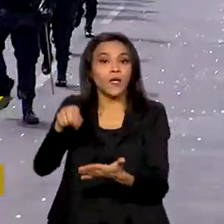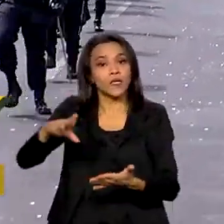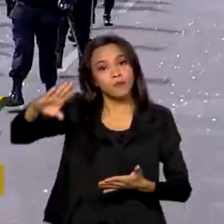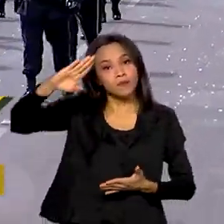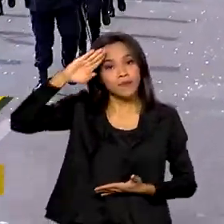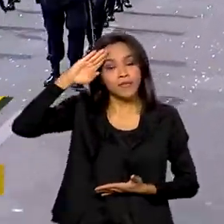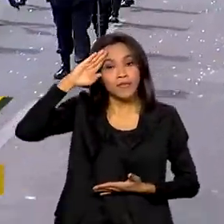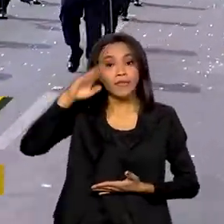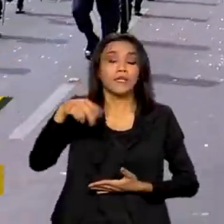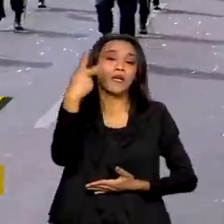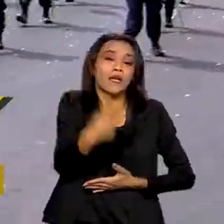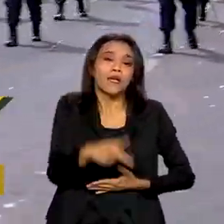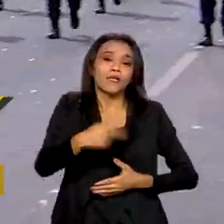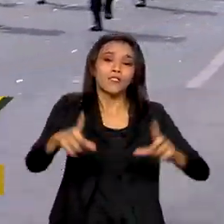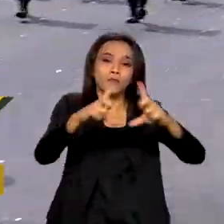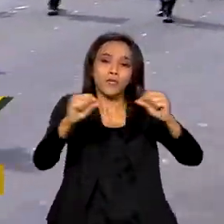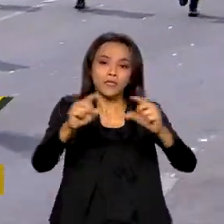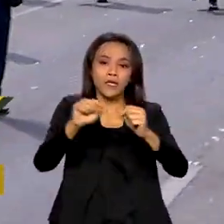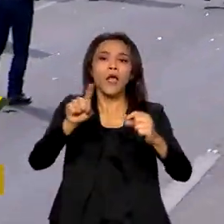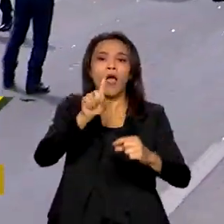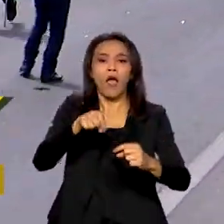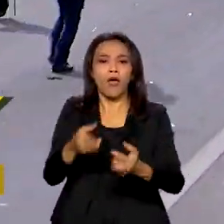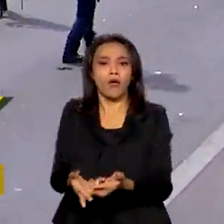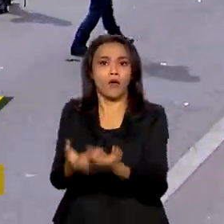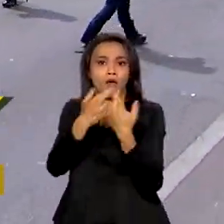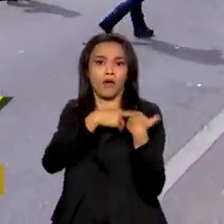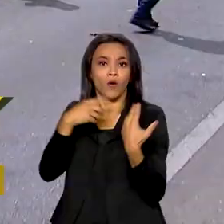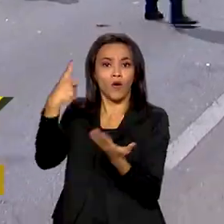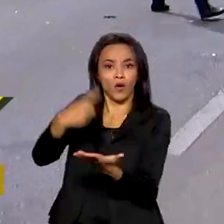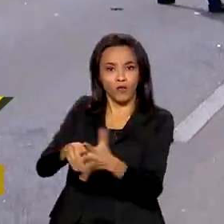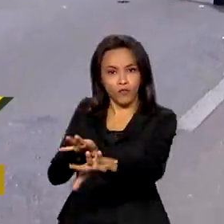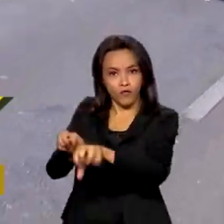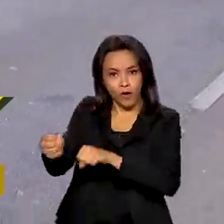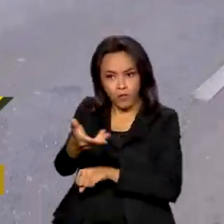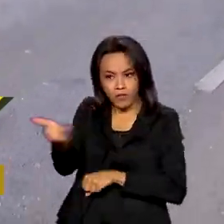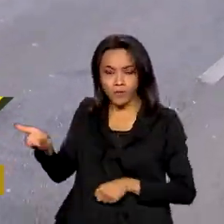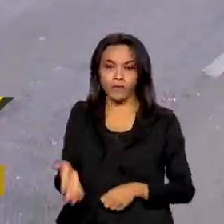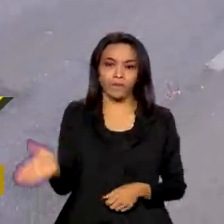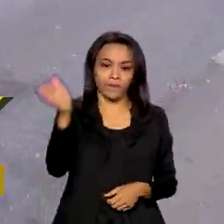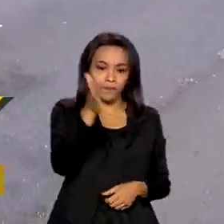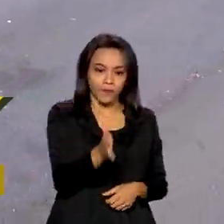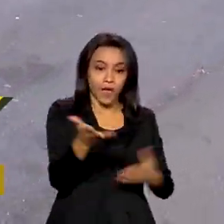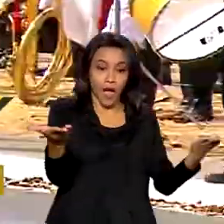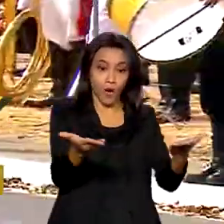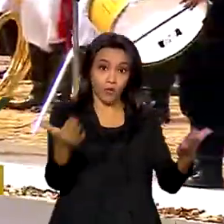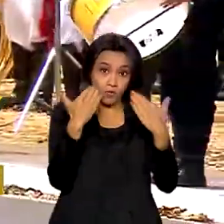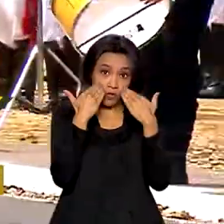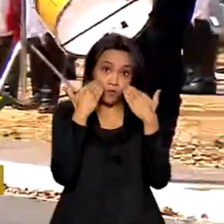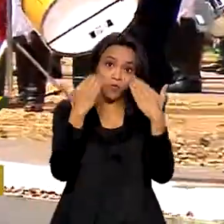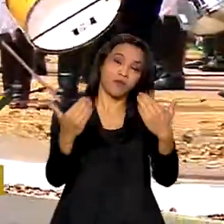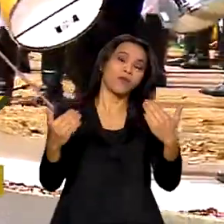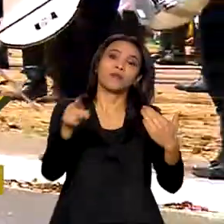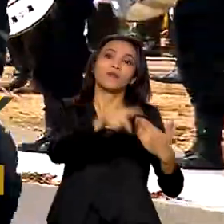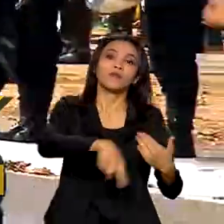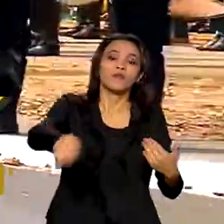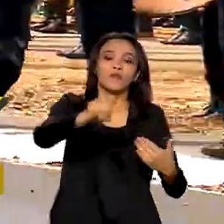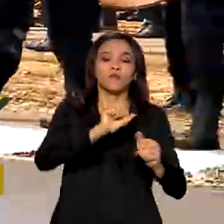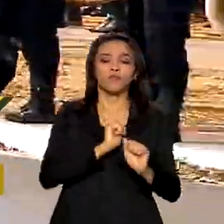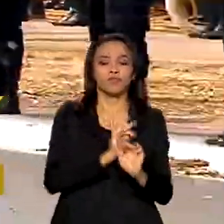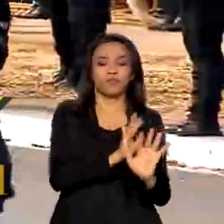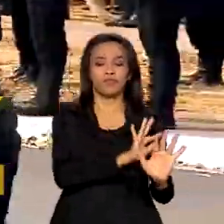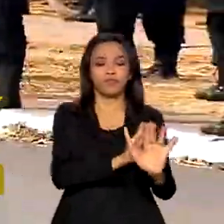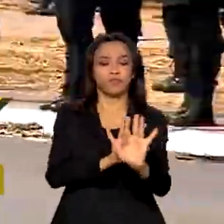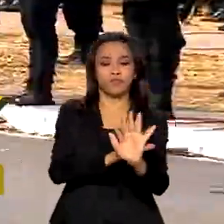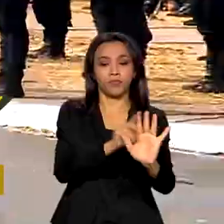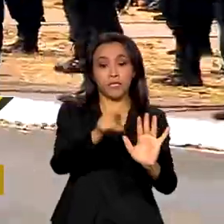é responsável pela formação dos oficiais e praças. A gente vê neste momento o desfile das forças auxiliares de segurança e